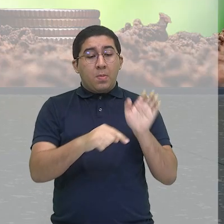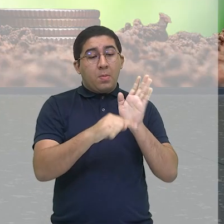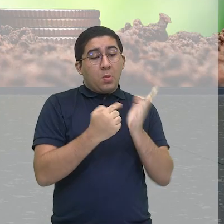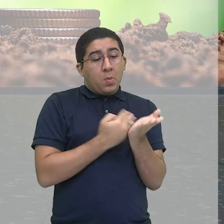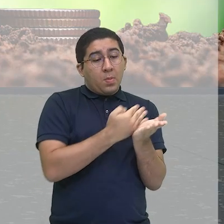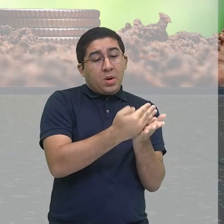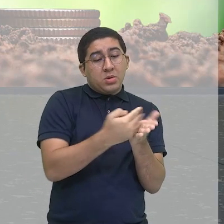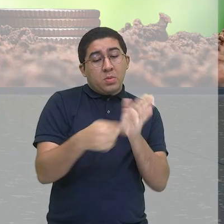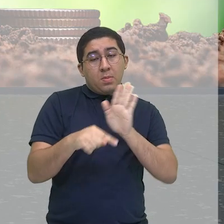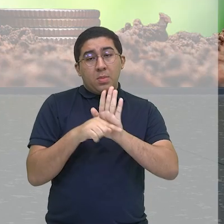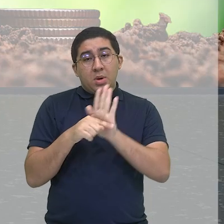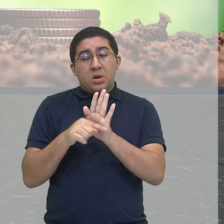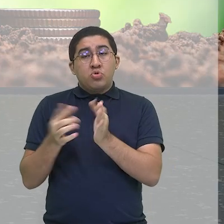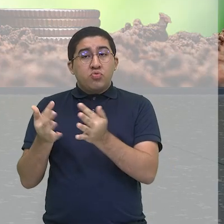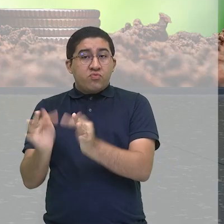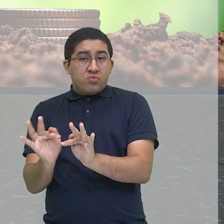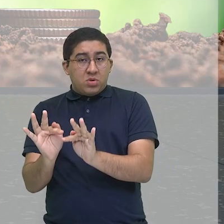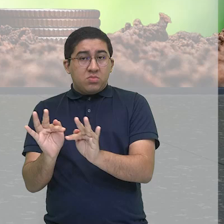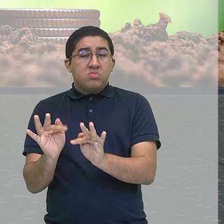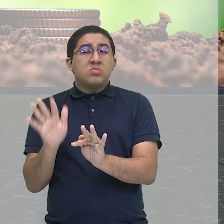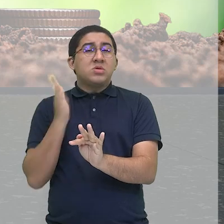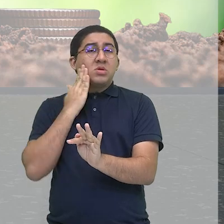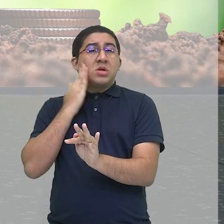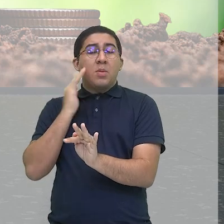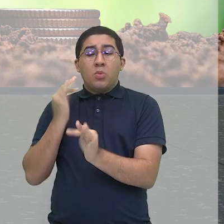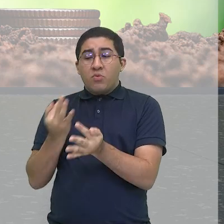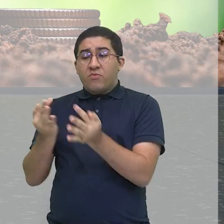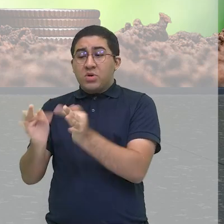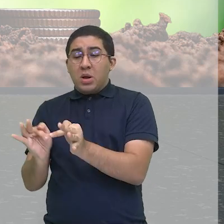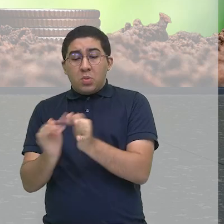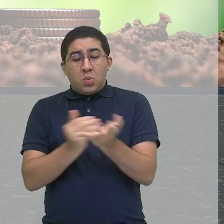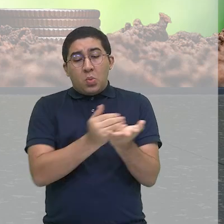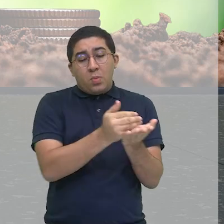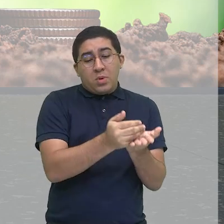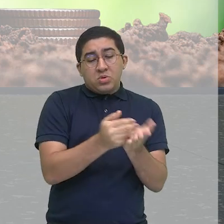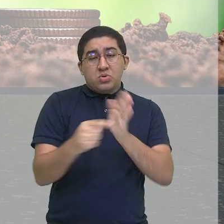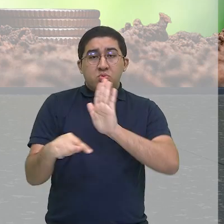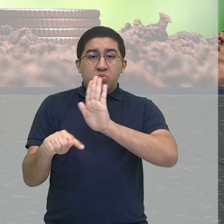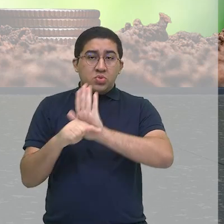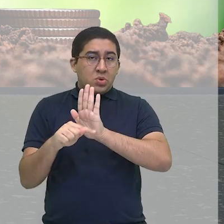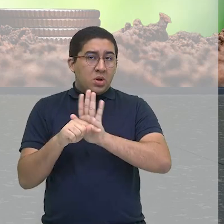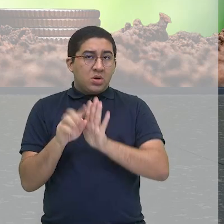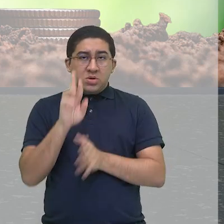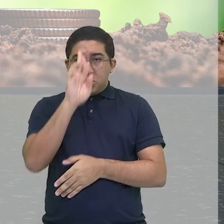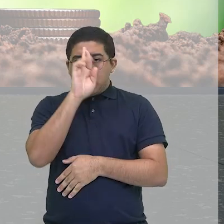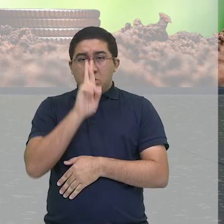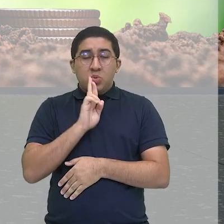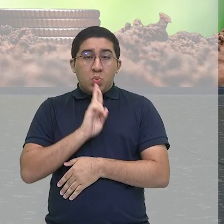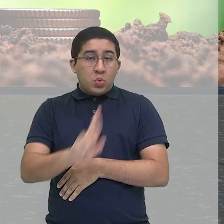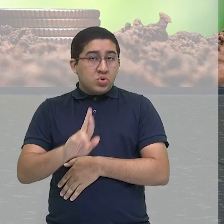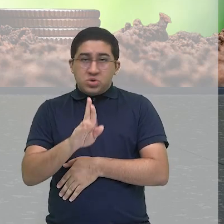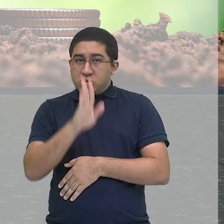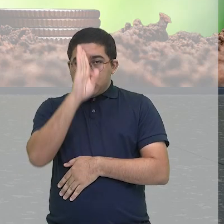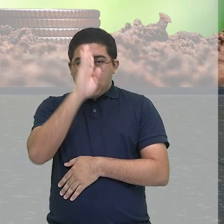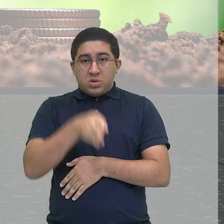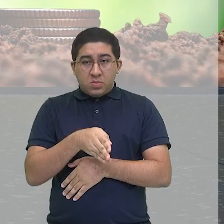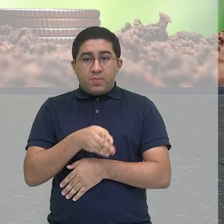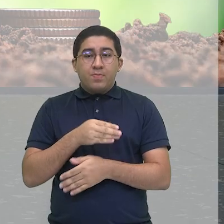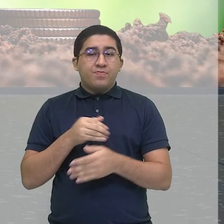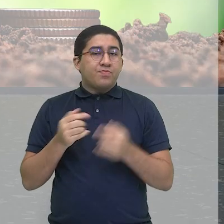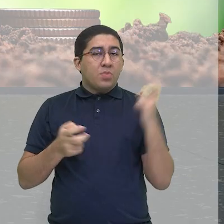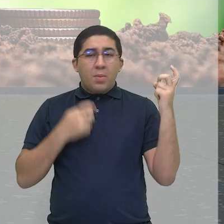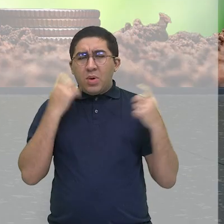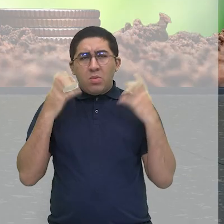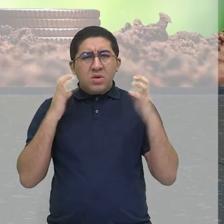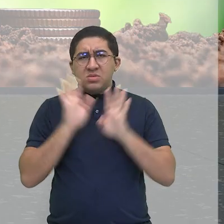inicial. Você sabendo, então, o valor final e o valor inicial, então, subtrai logo e faz a divisão, tá certo? Sem se